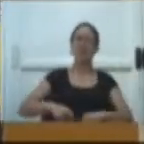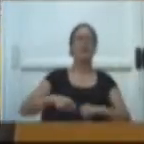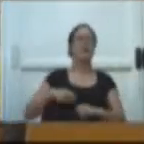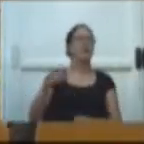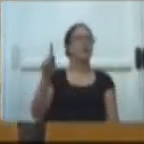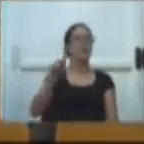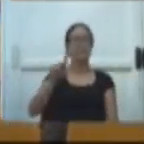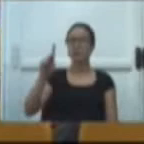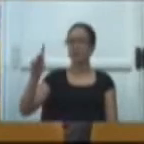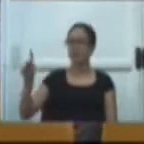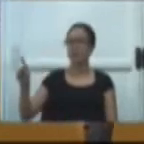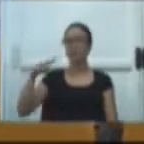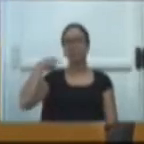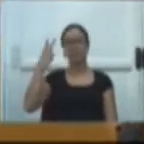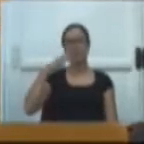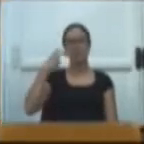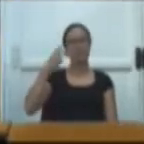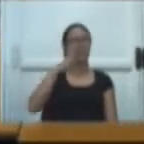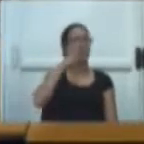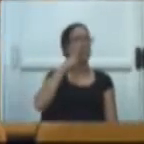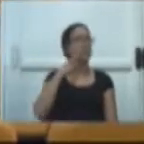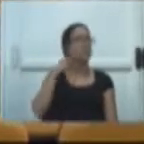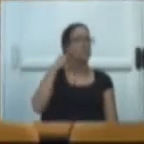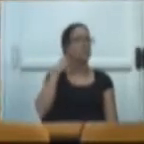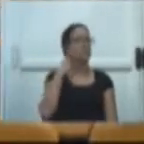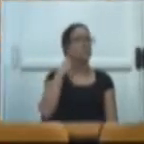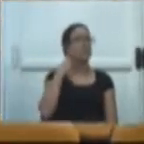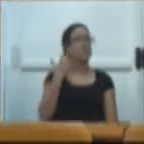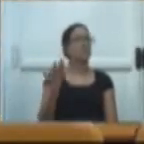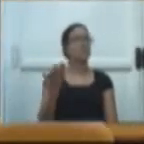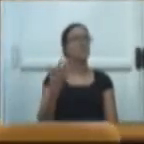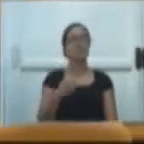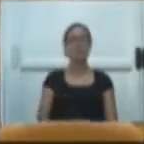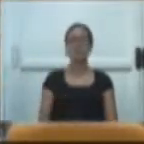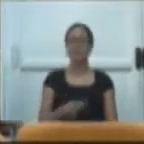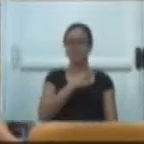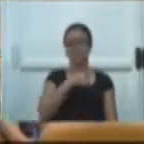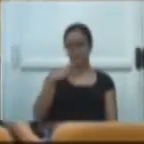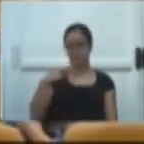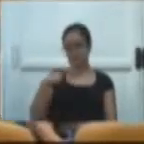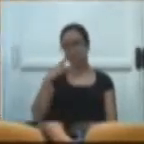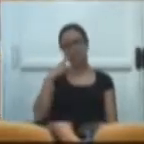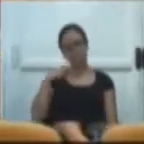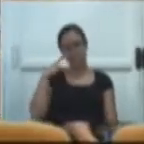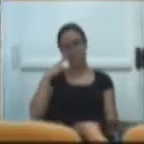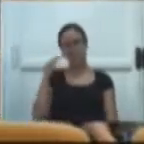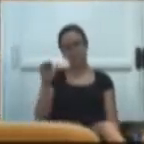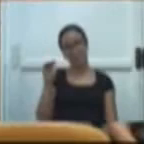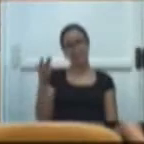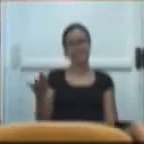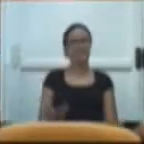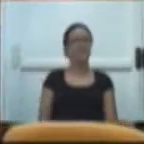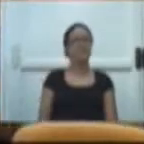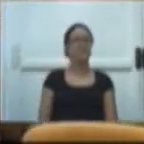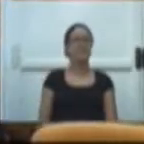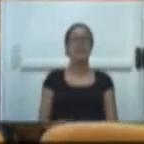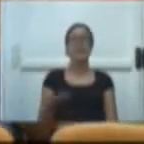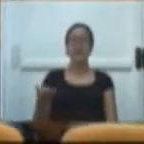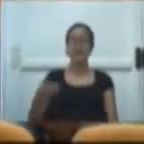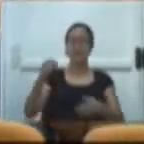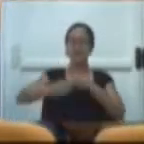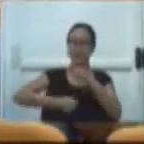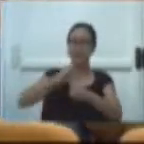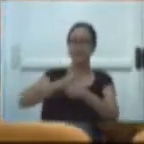assim que eu chamo, não costumo ainda chamar de Nilton, de pastor, que nós assinamos mais esse ano um